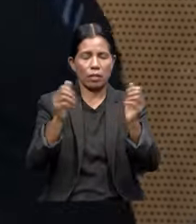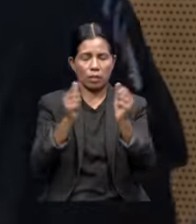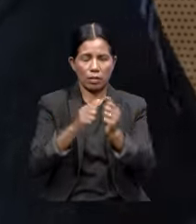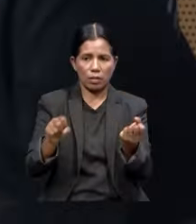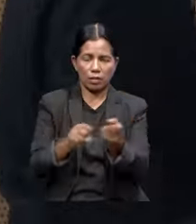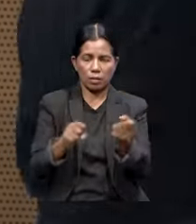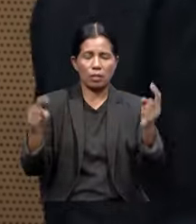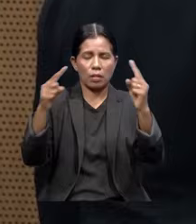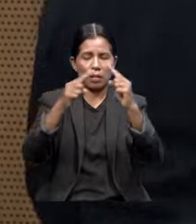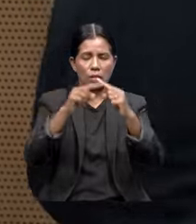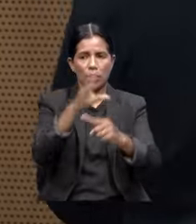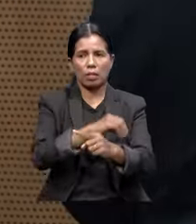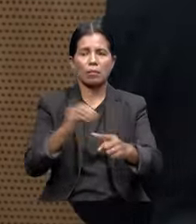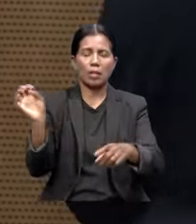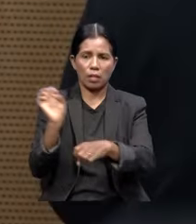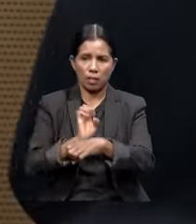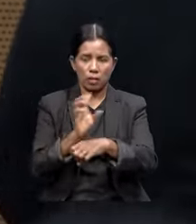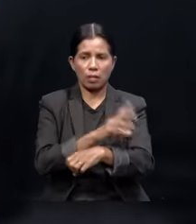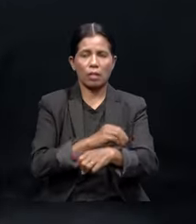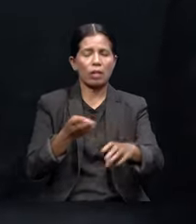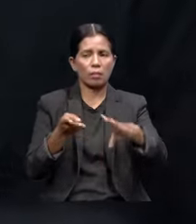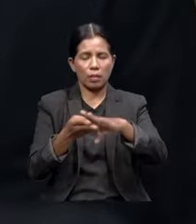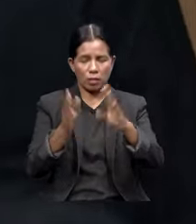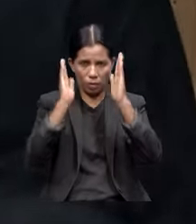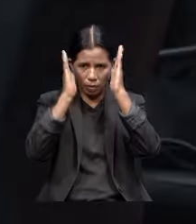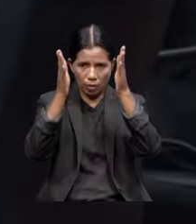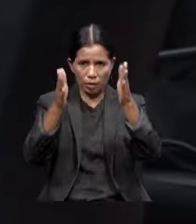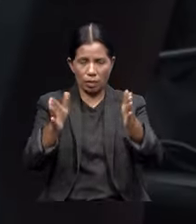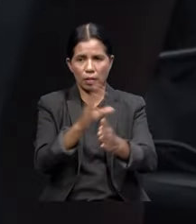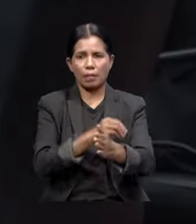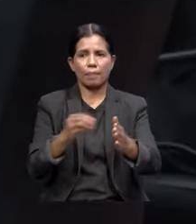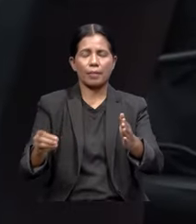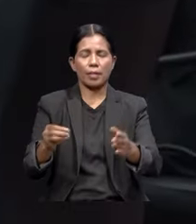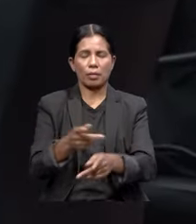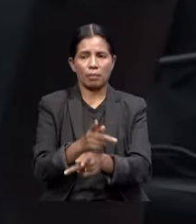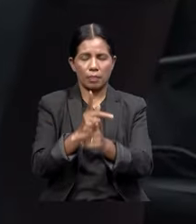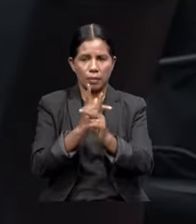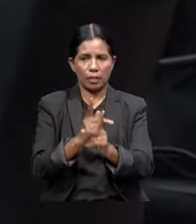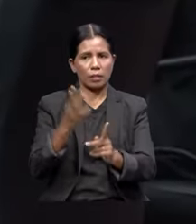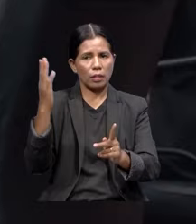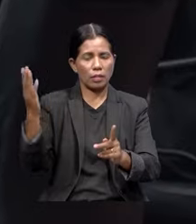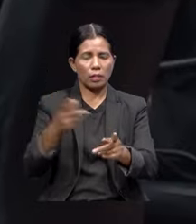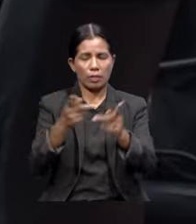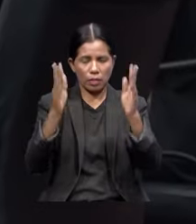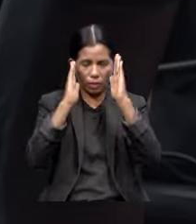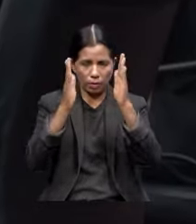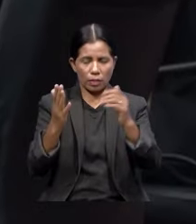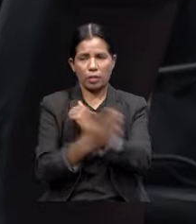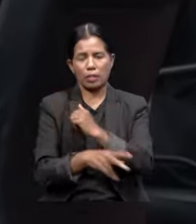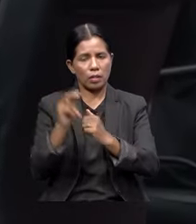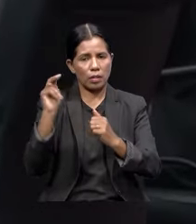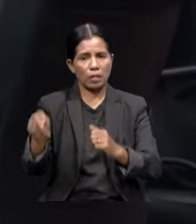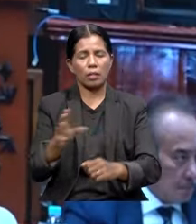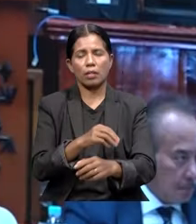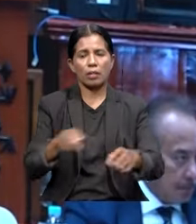contribui para a diversificação econômica. Banco Indonésia foca em batam demandas para crédito e áreas estratégicas nessa União, deve